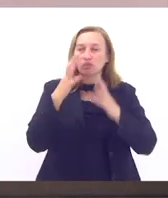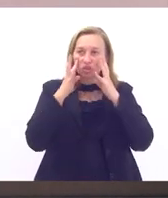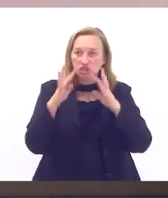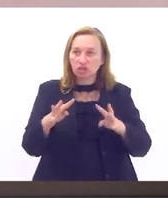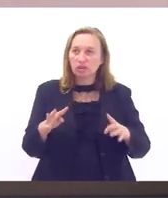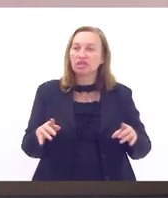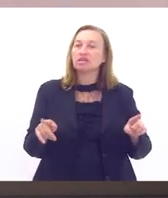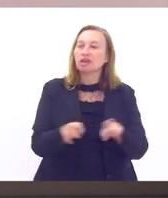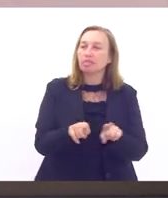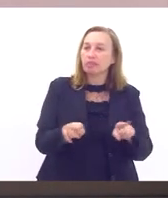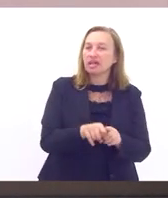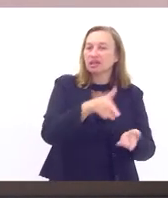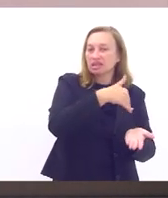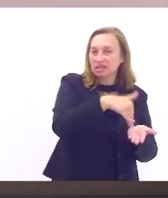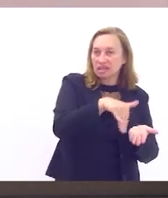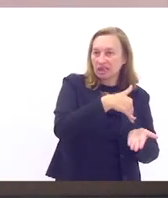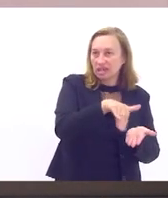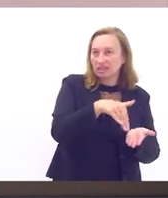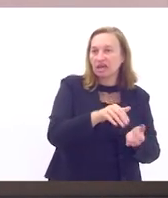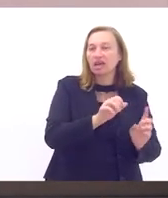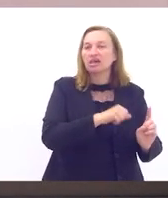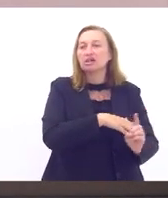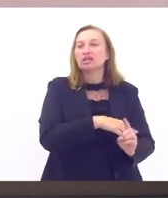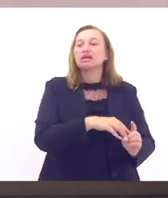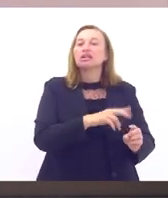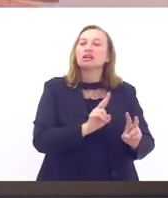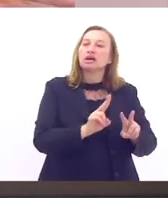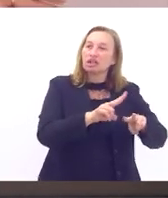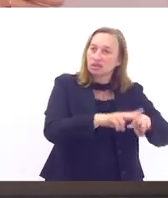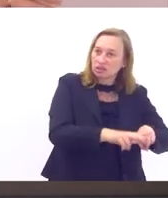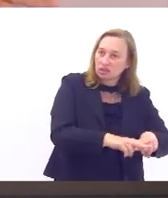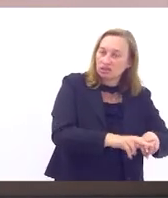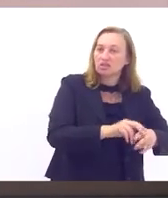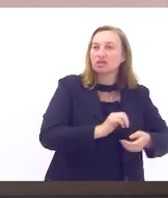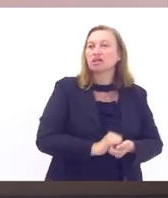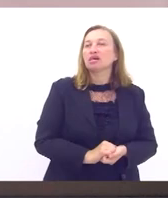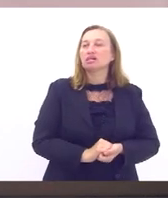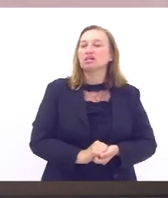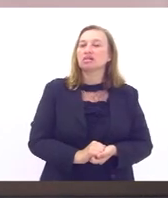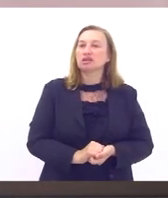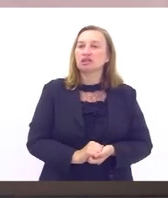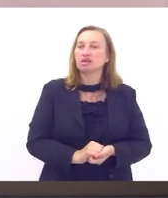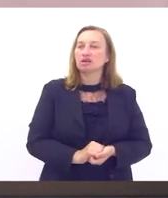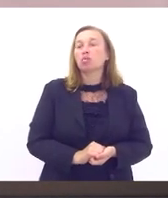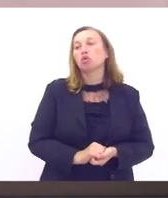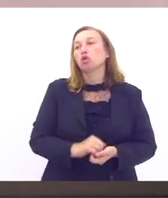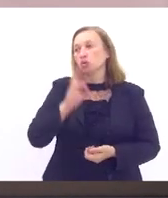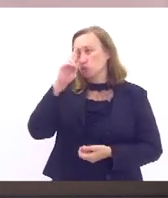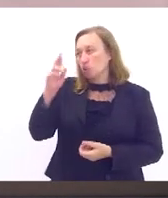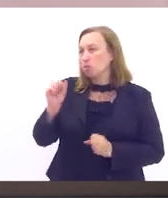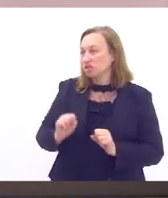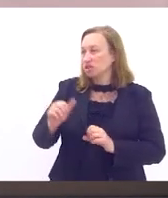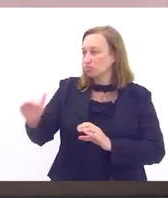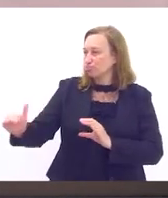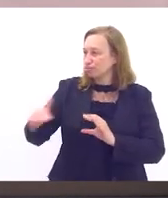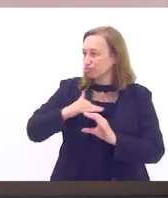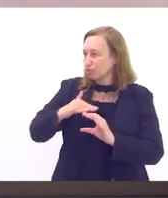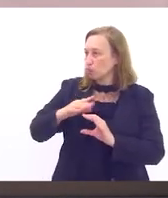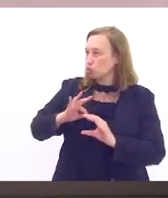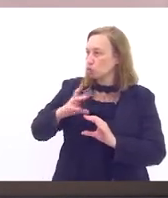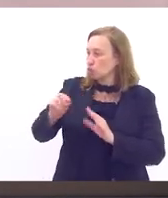também a Secretaria de Assistência Penitenciária, aí talvez, se o senhor pudesse fazer chegar a nós